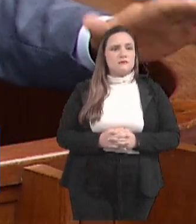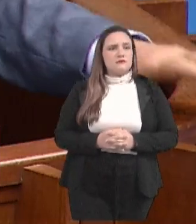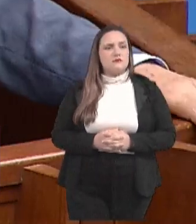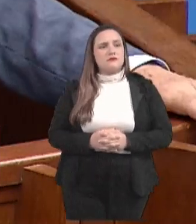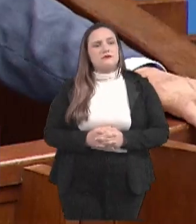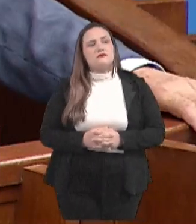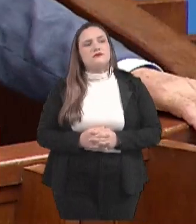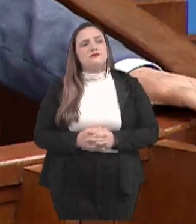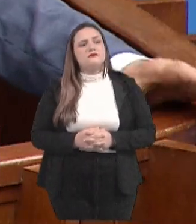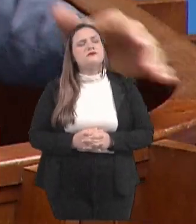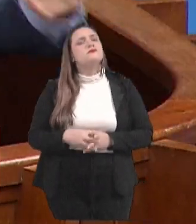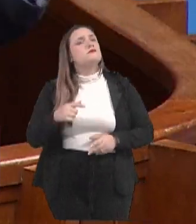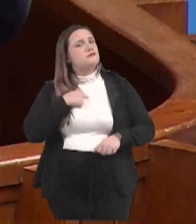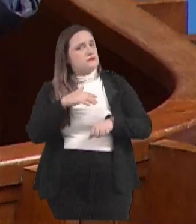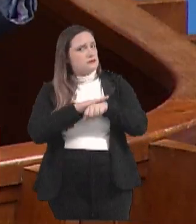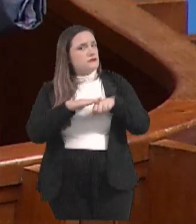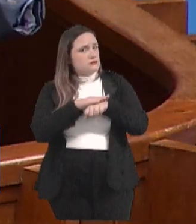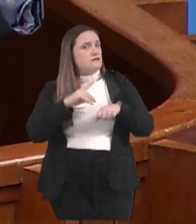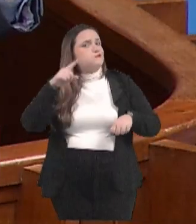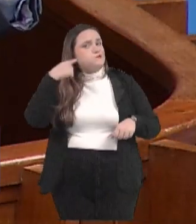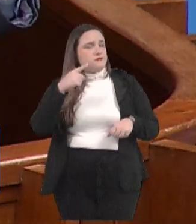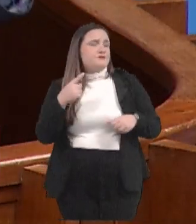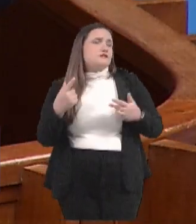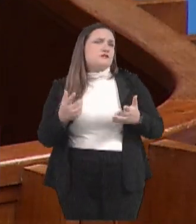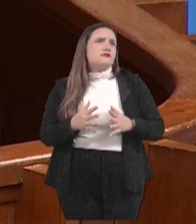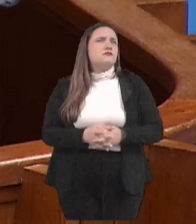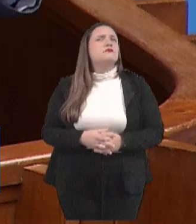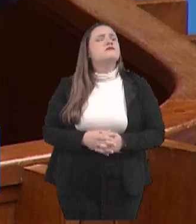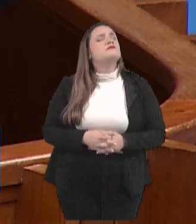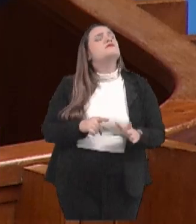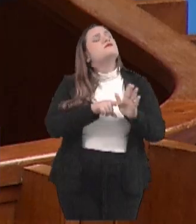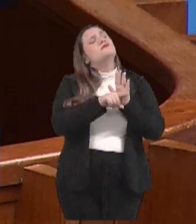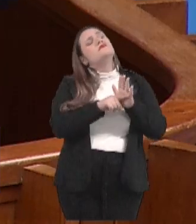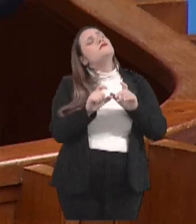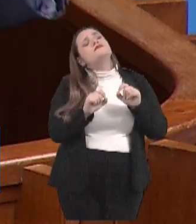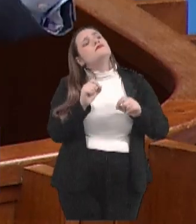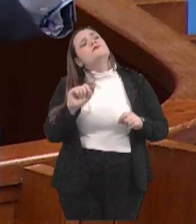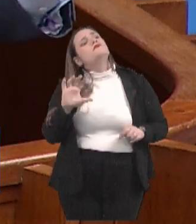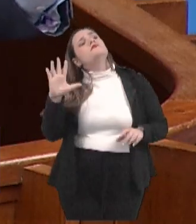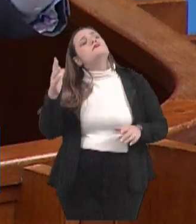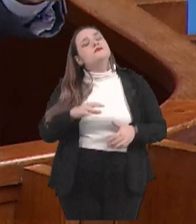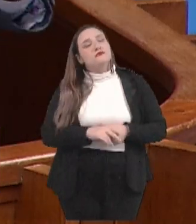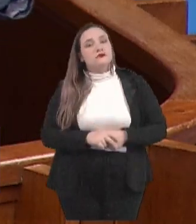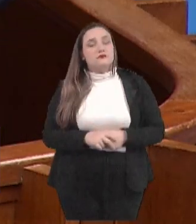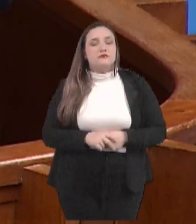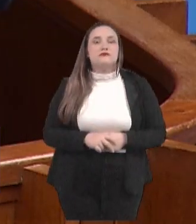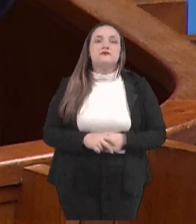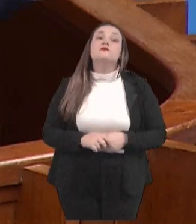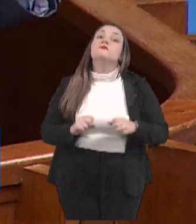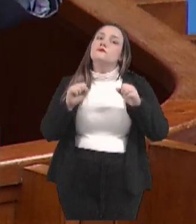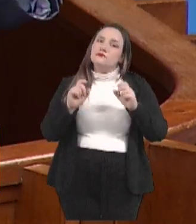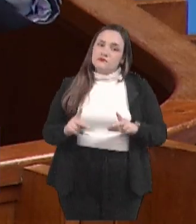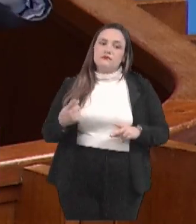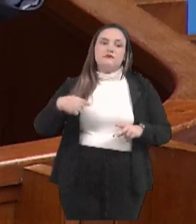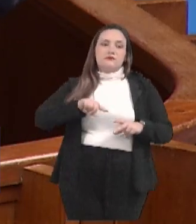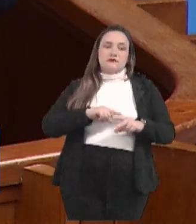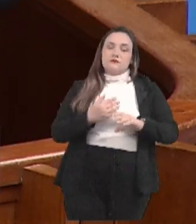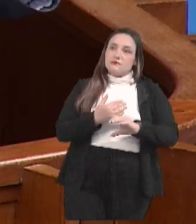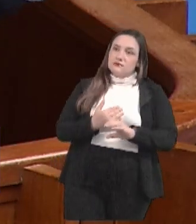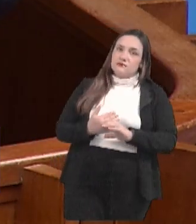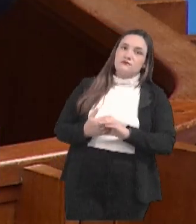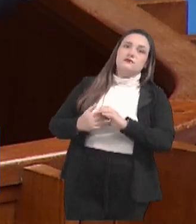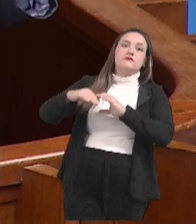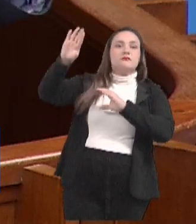Eu conversando com um advogado entendido de lei, estamos mandando ao Senado Federal, inclusive estou usando